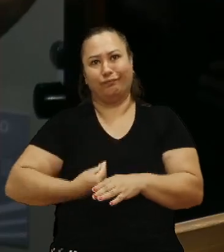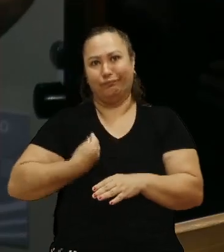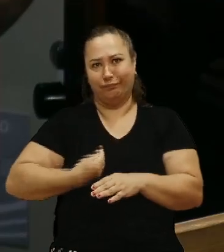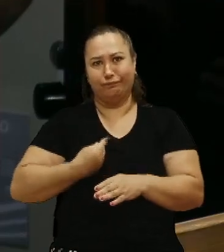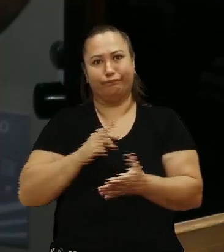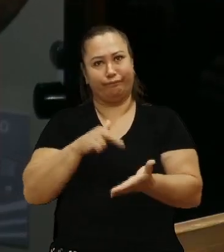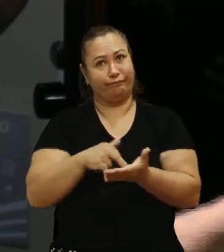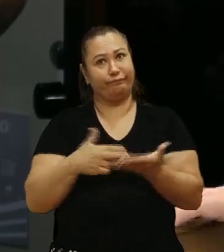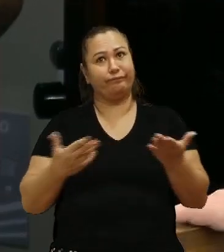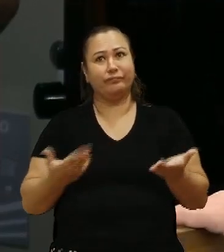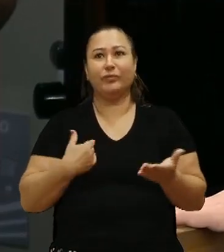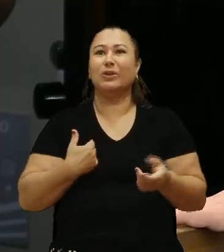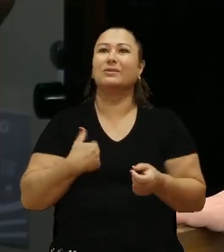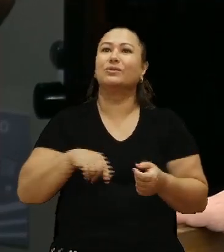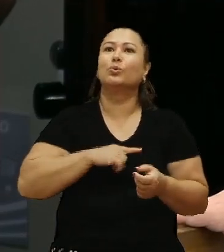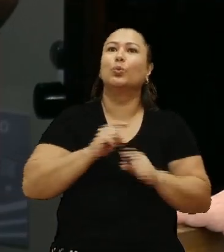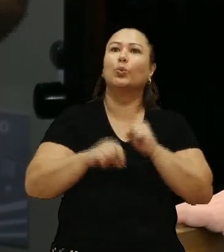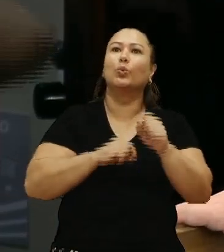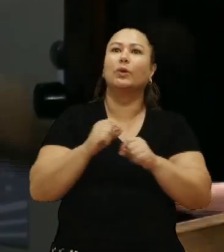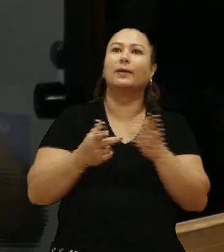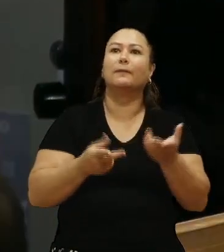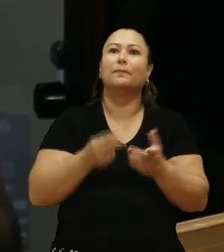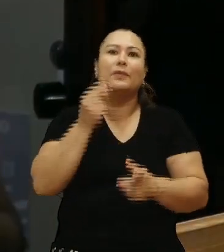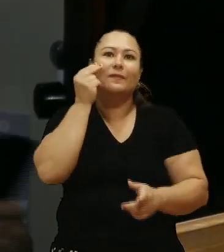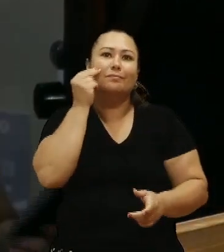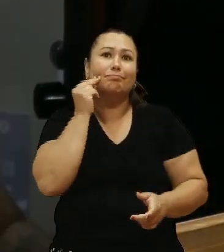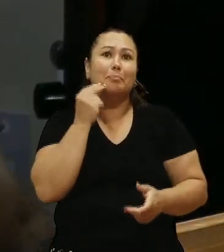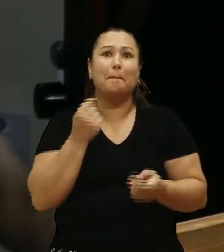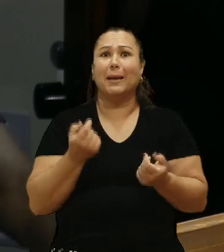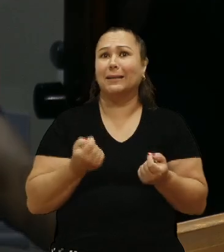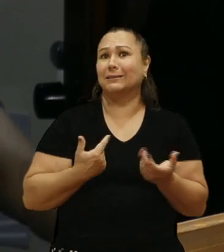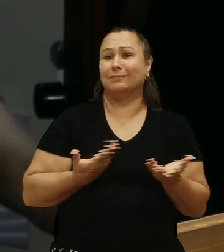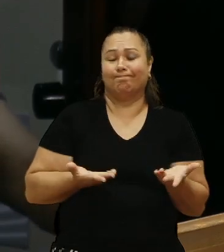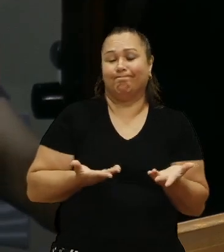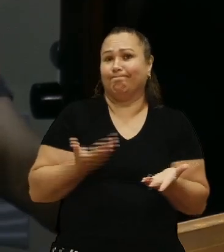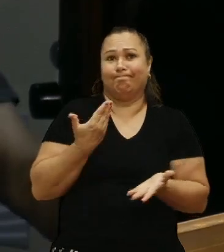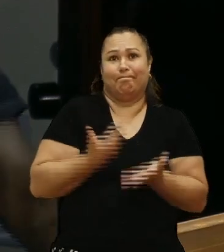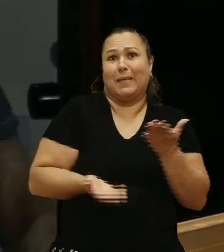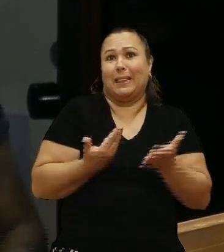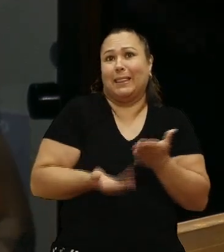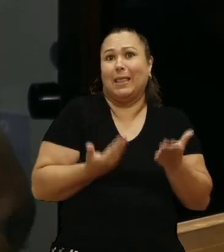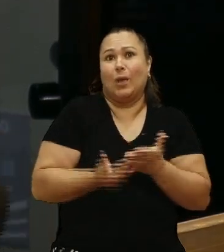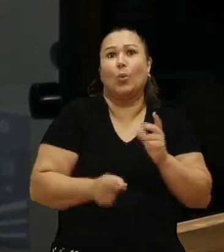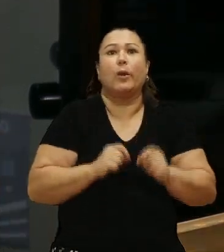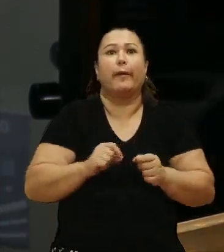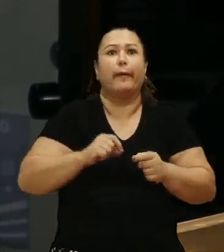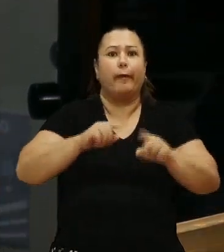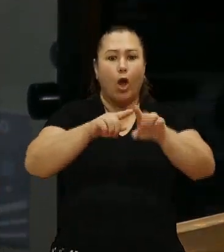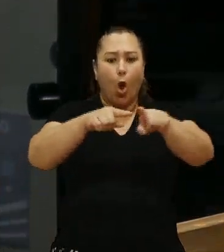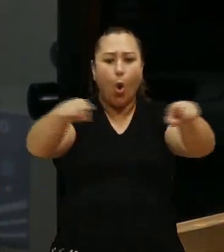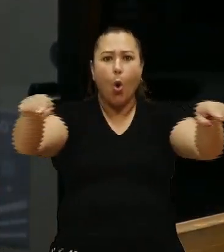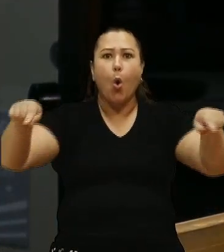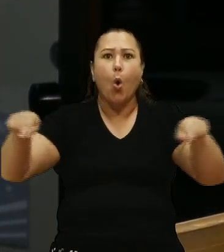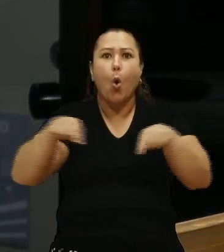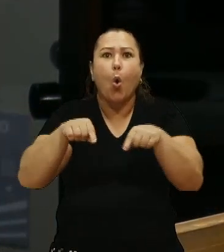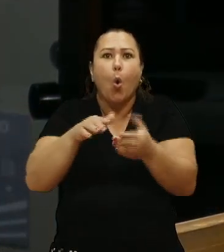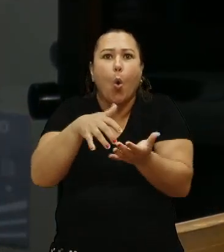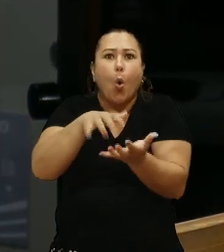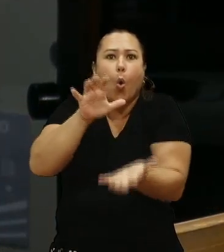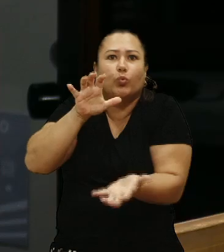parte, velho, tecnicamente, vereador Santo Fatinel, a guerra dos containers. Infelizmente, container não serve mais para